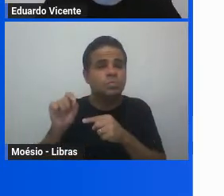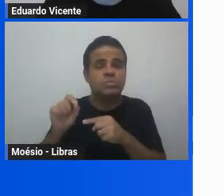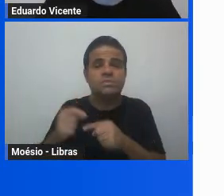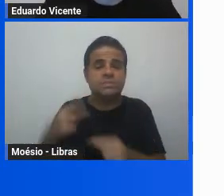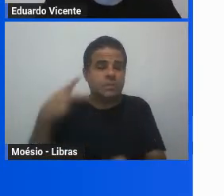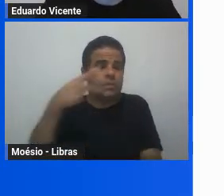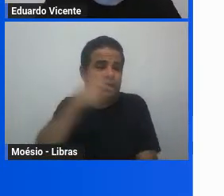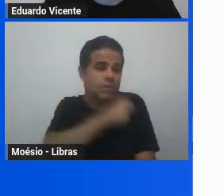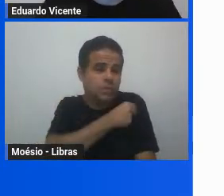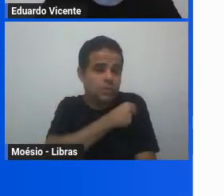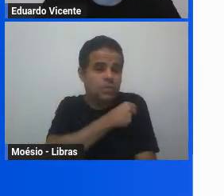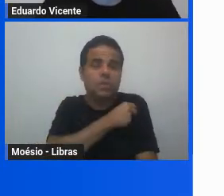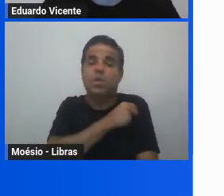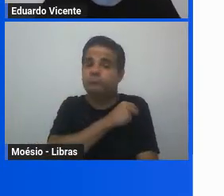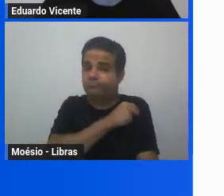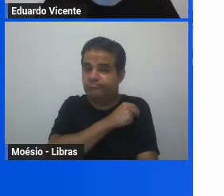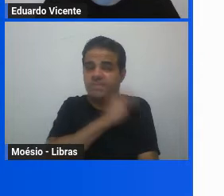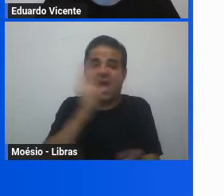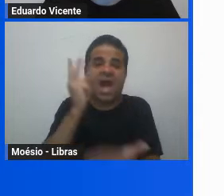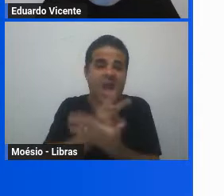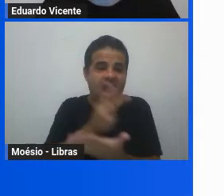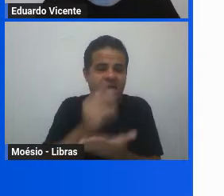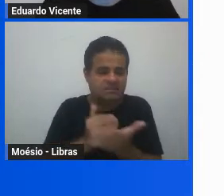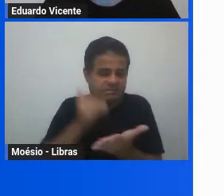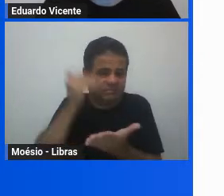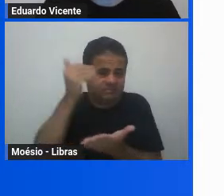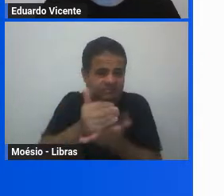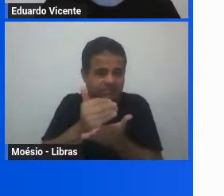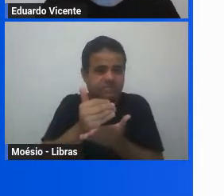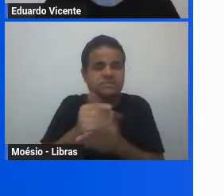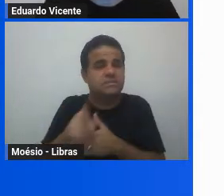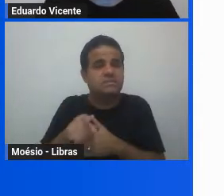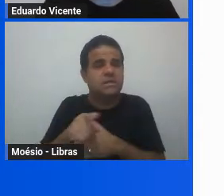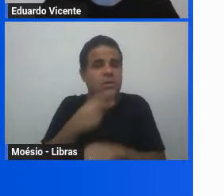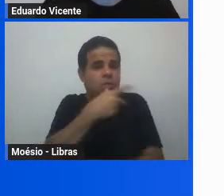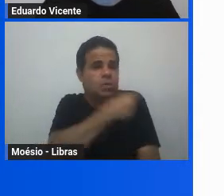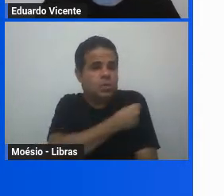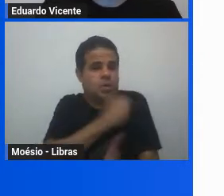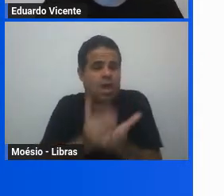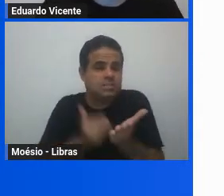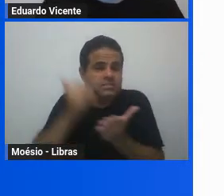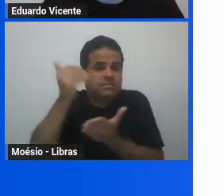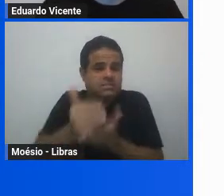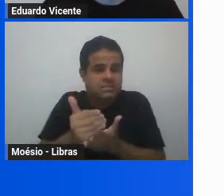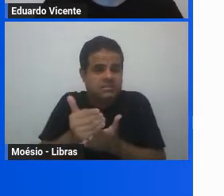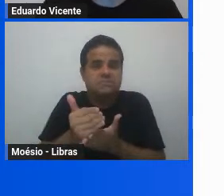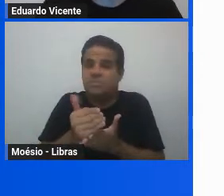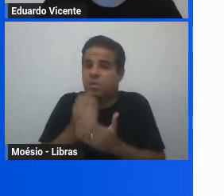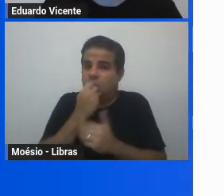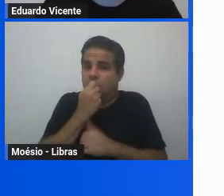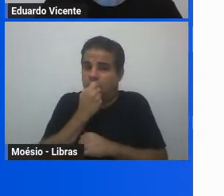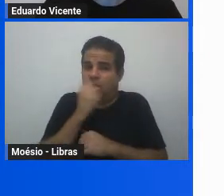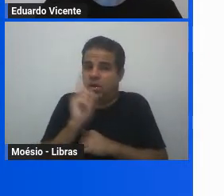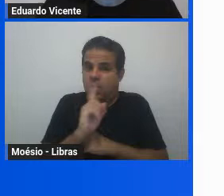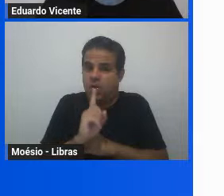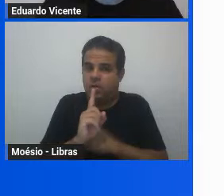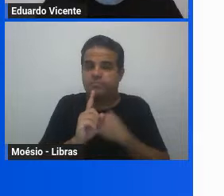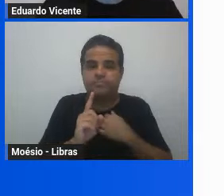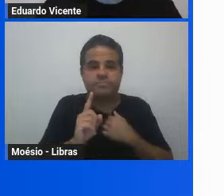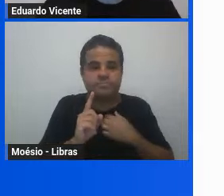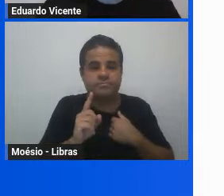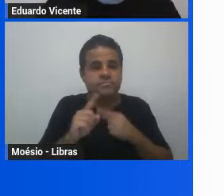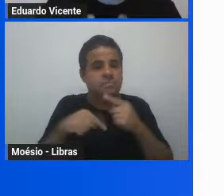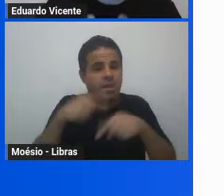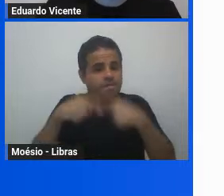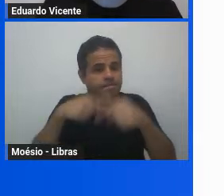insulina de uma maneira excessiva, uma dose acima do habitual. E quando ele